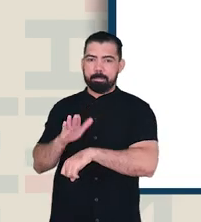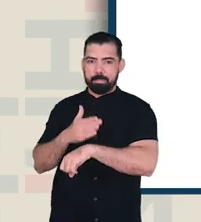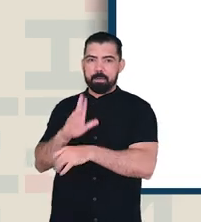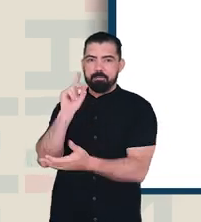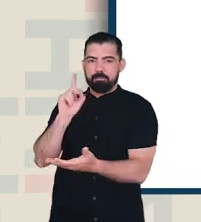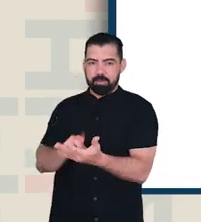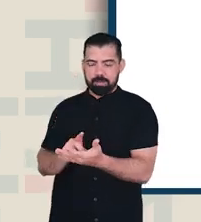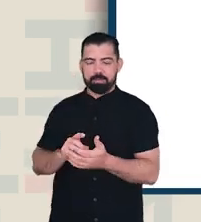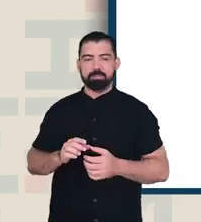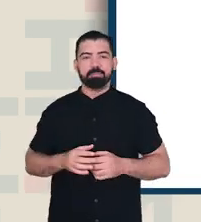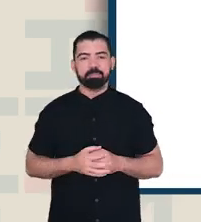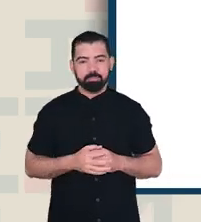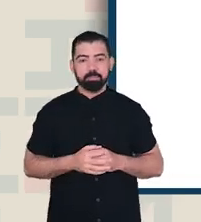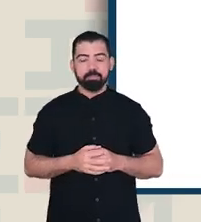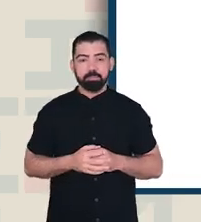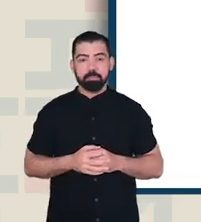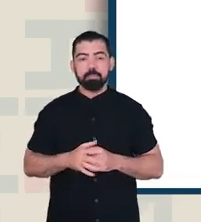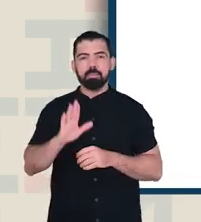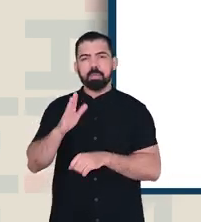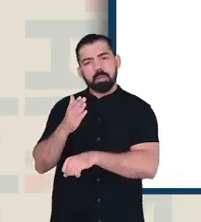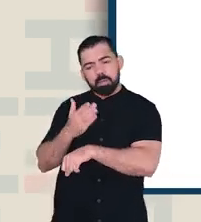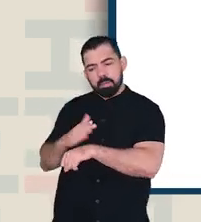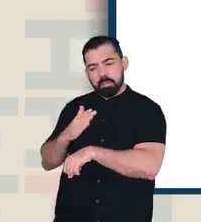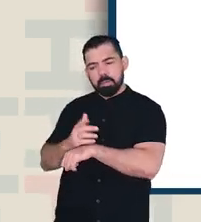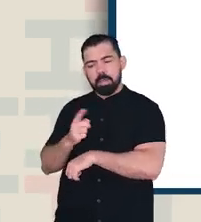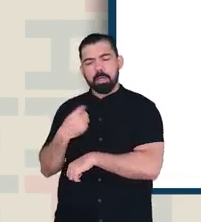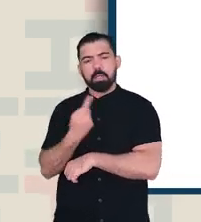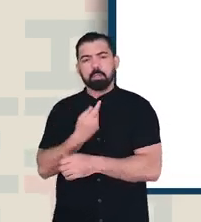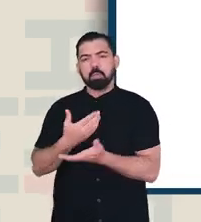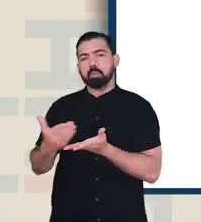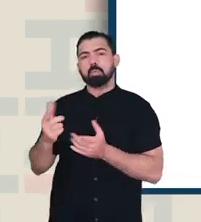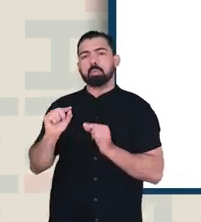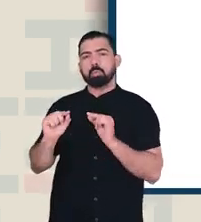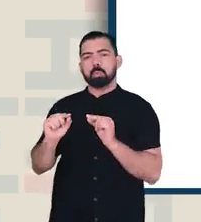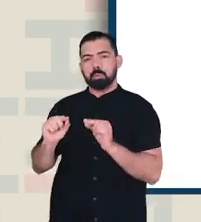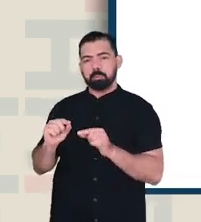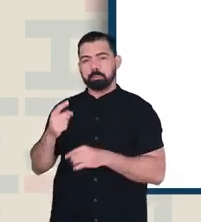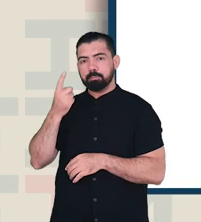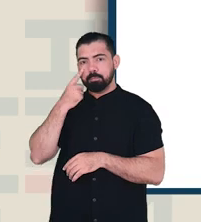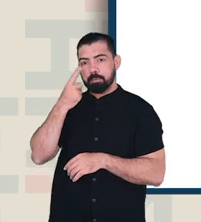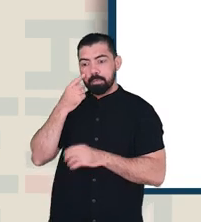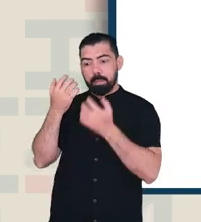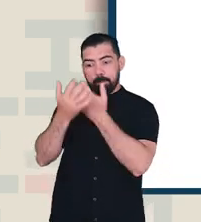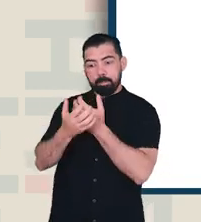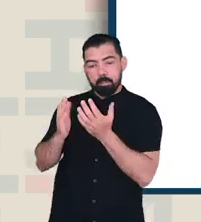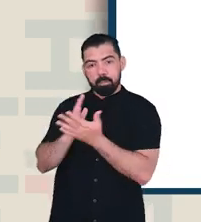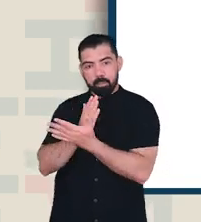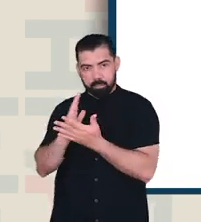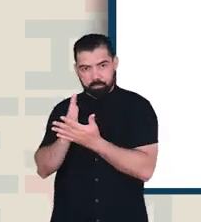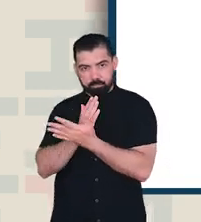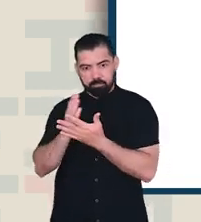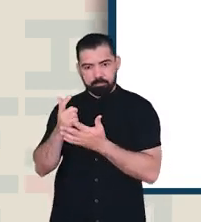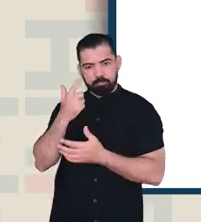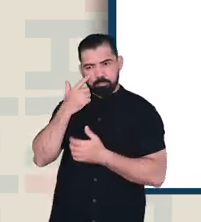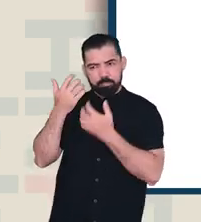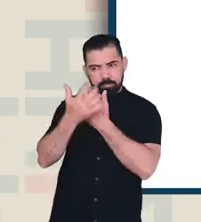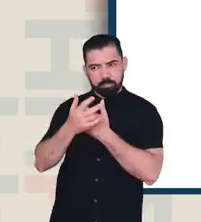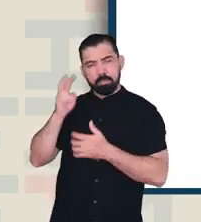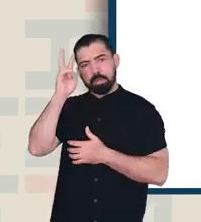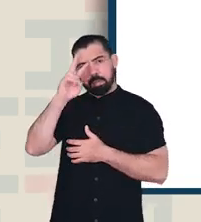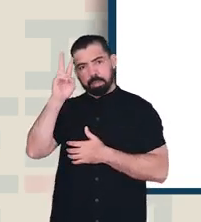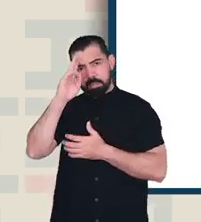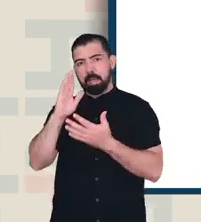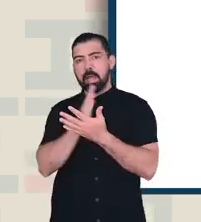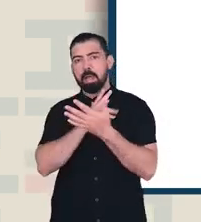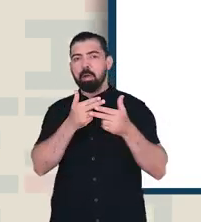prática. Nesta prática vamos começar com escutar umas músicas, vamos lembrar